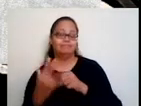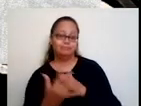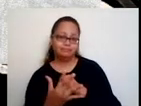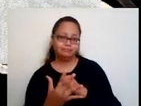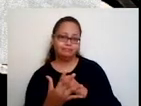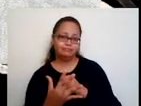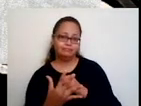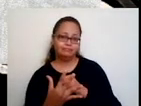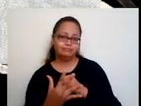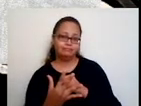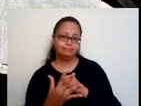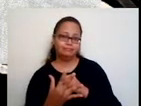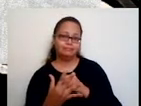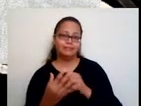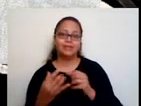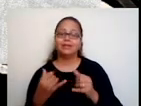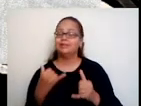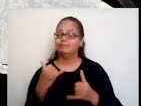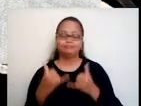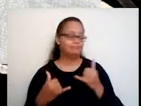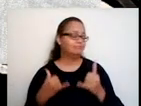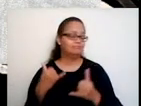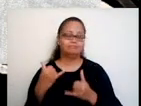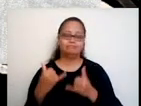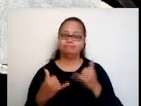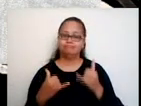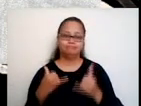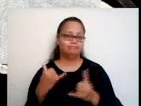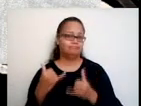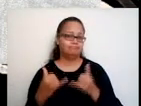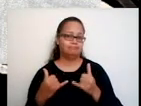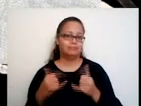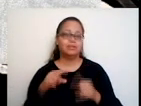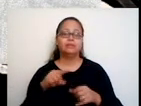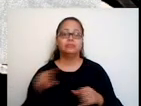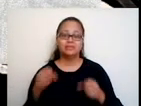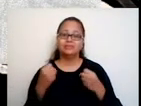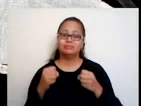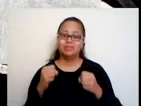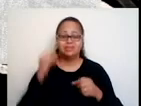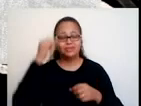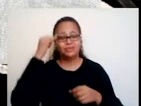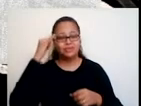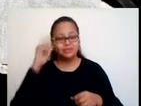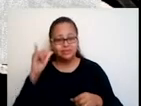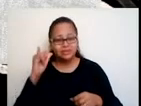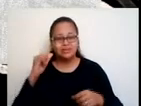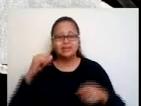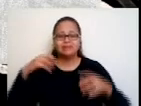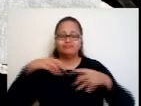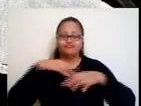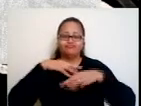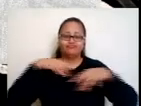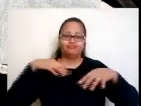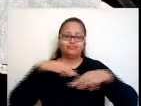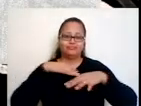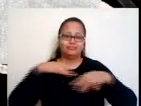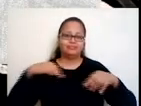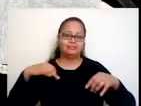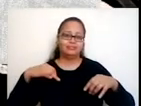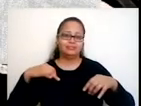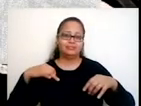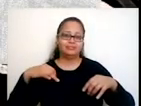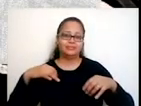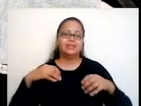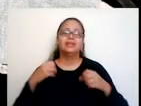período de pandemia. Pessoal, não é brincadeira, né? Vocês precisam evitar as aglomerações,